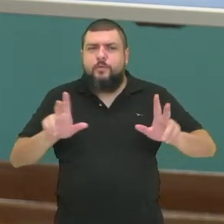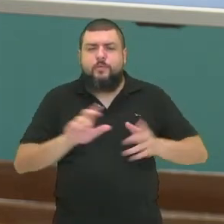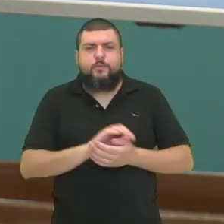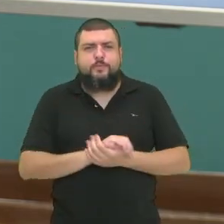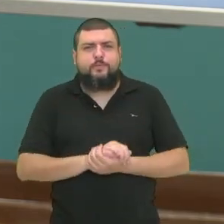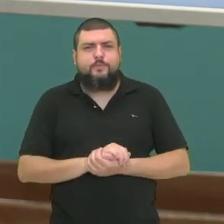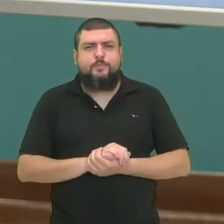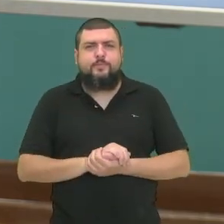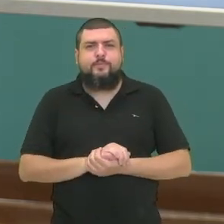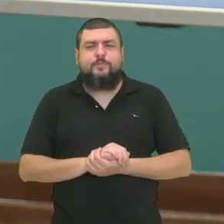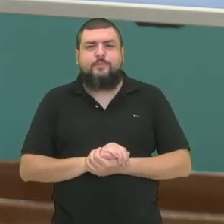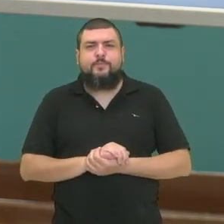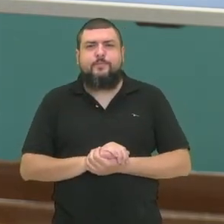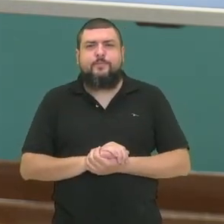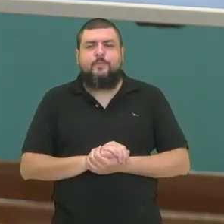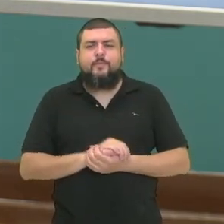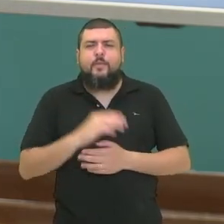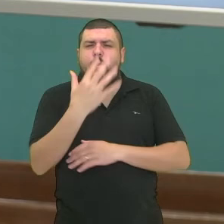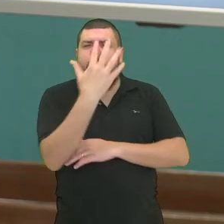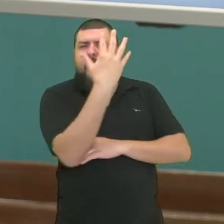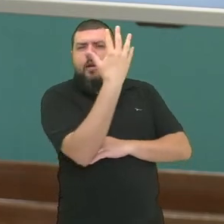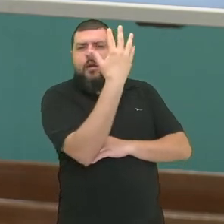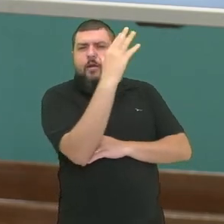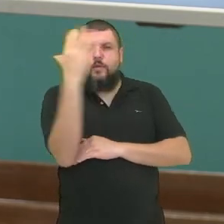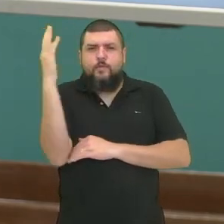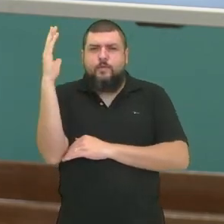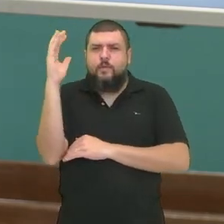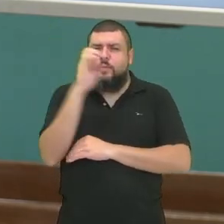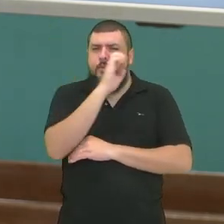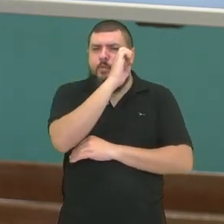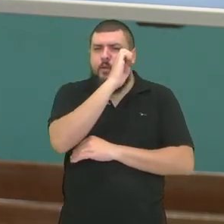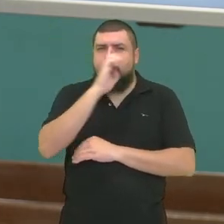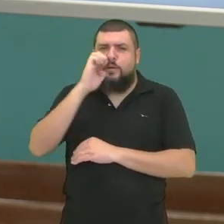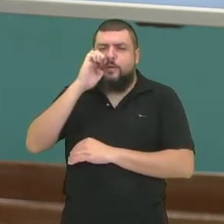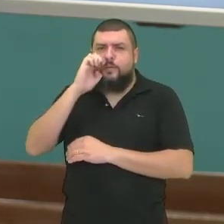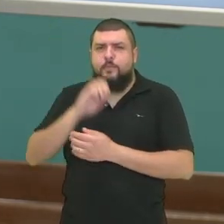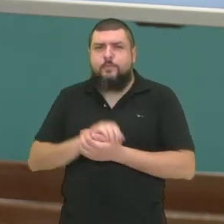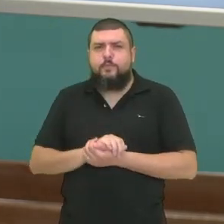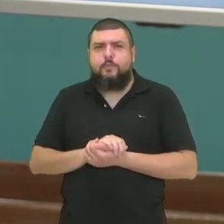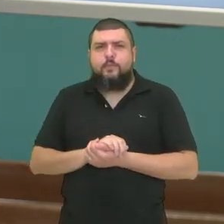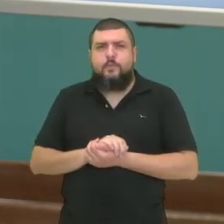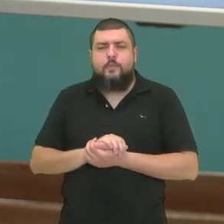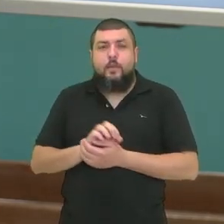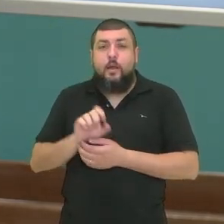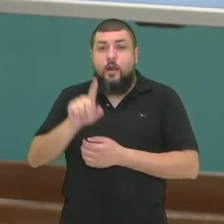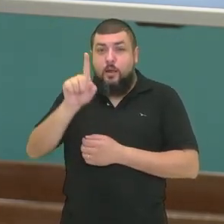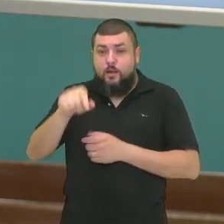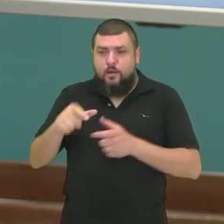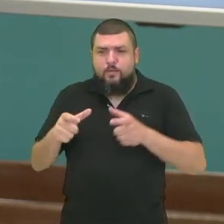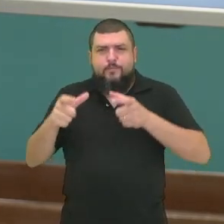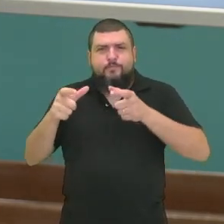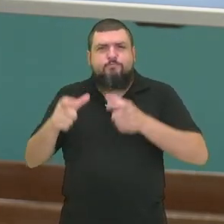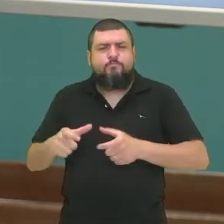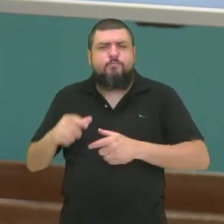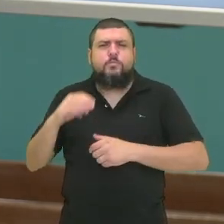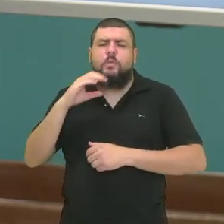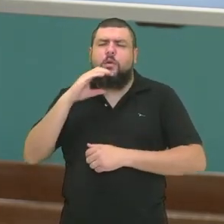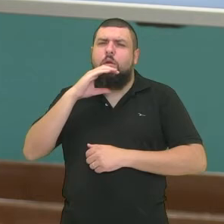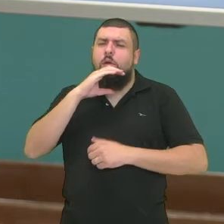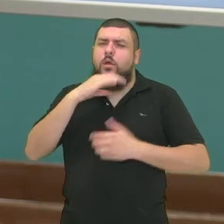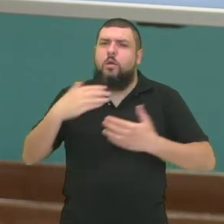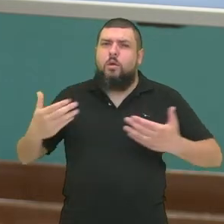só, as florestas tropicais e equatoriais. Primeira característica, são florestas quentes, porque o clima é quente nessa